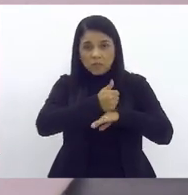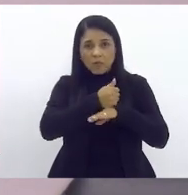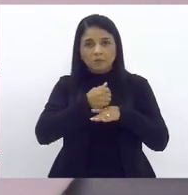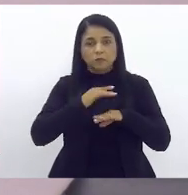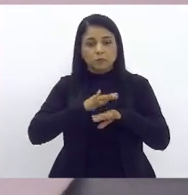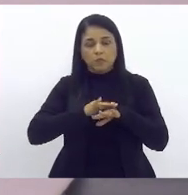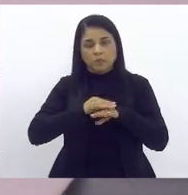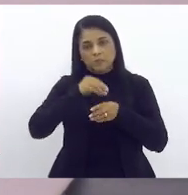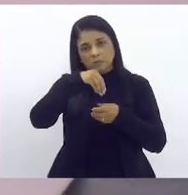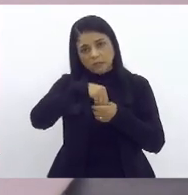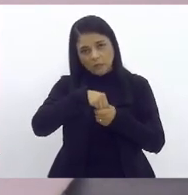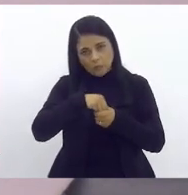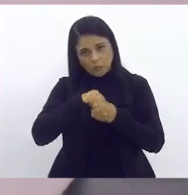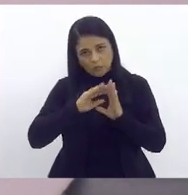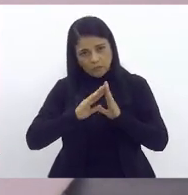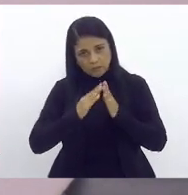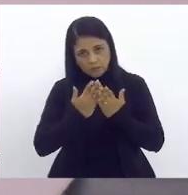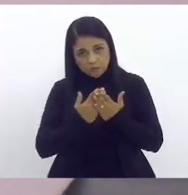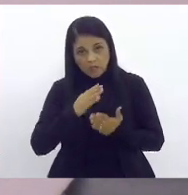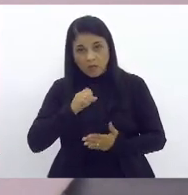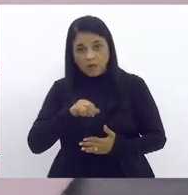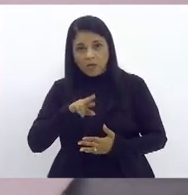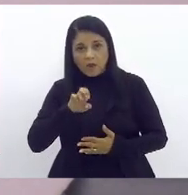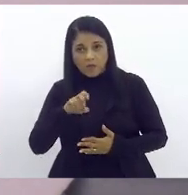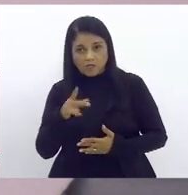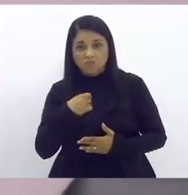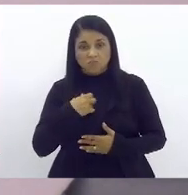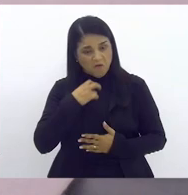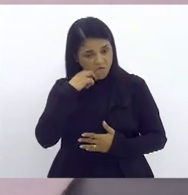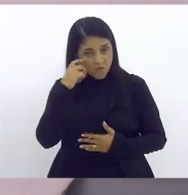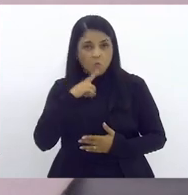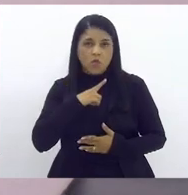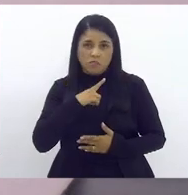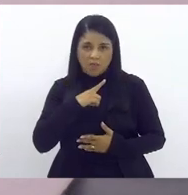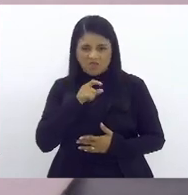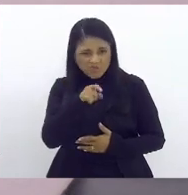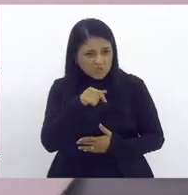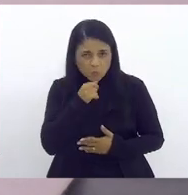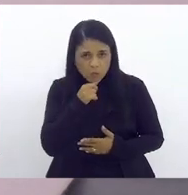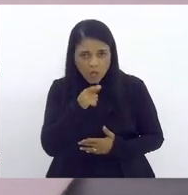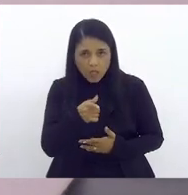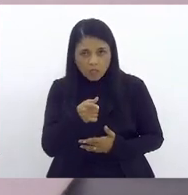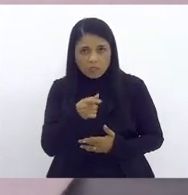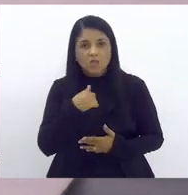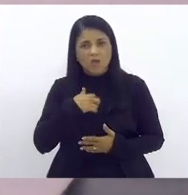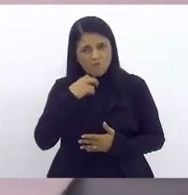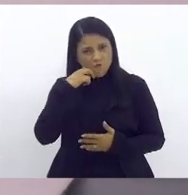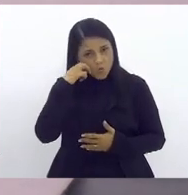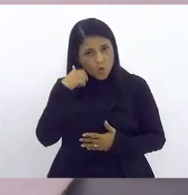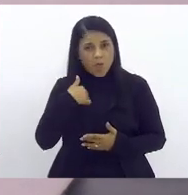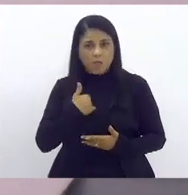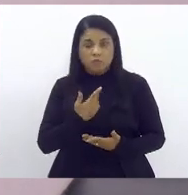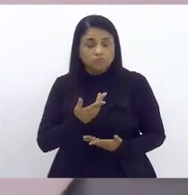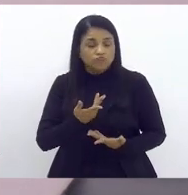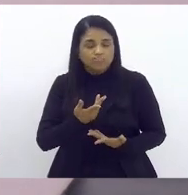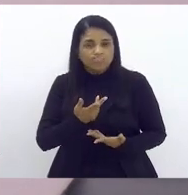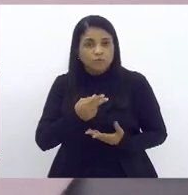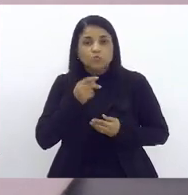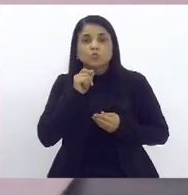avanços. Porque, se vocês não têm vergonha, eu tenho. Eu estou aqui muito envergonhada, porque eu não tenho o que